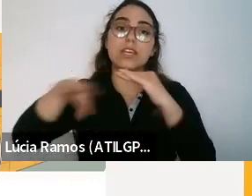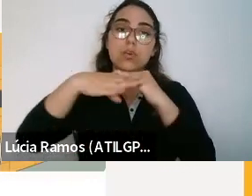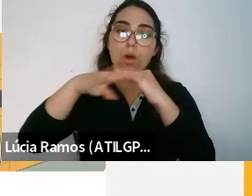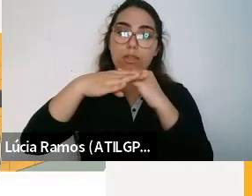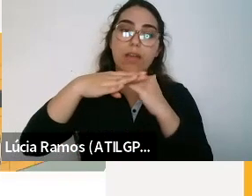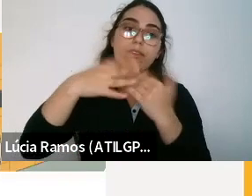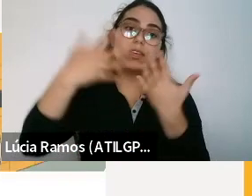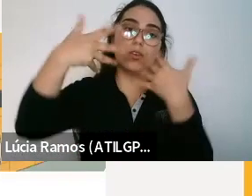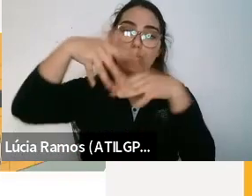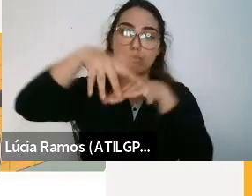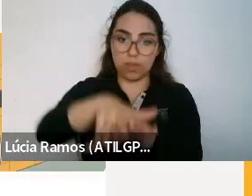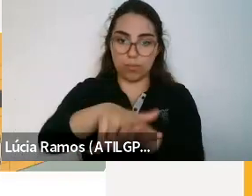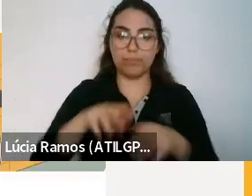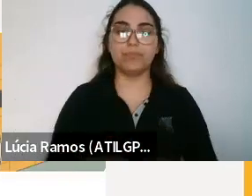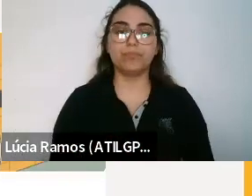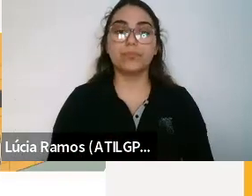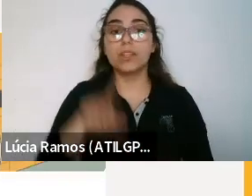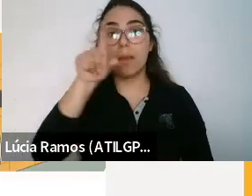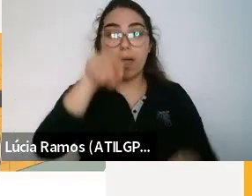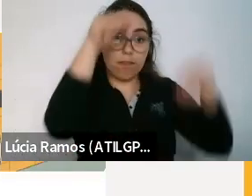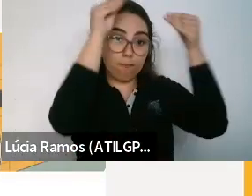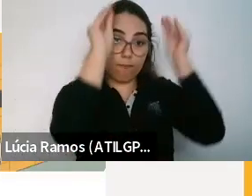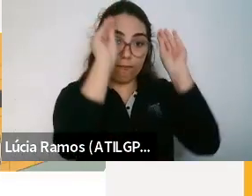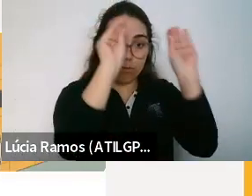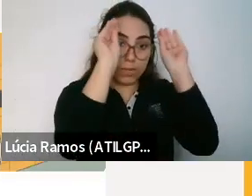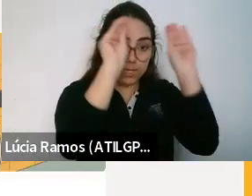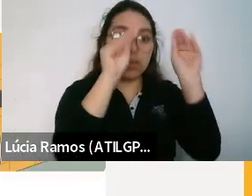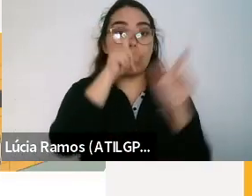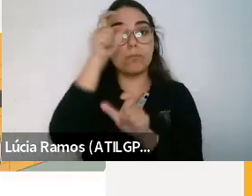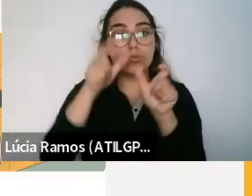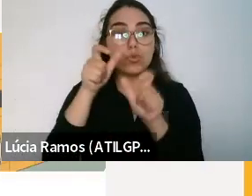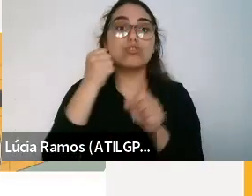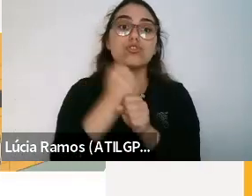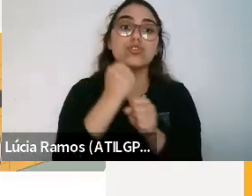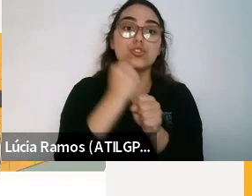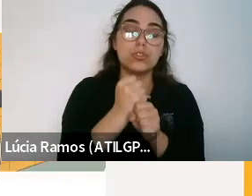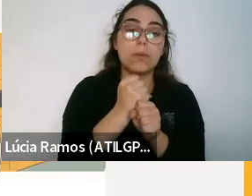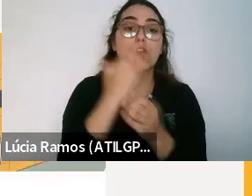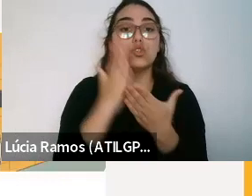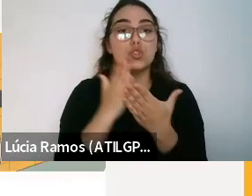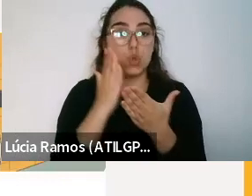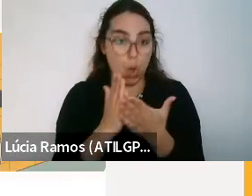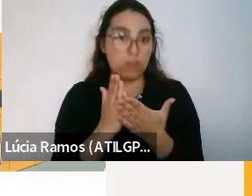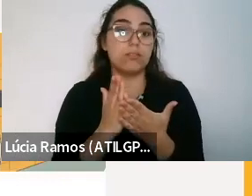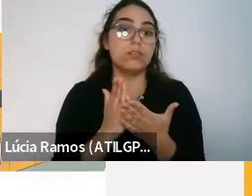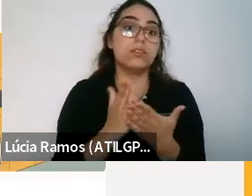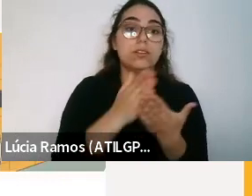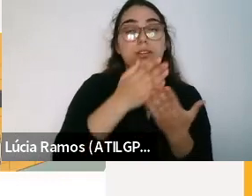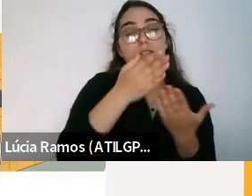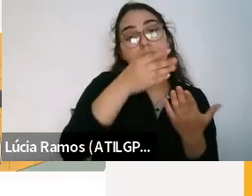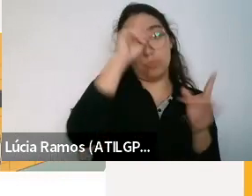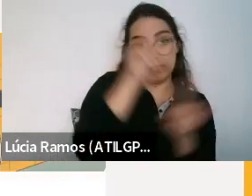as ações de formação dirigidas a pessoal docente e não docente. As sessões de sensibilização dirigidas a alunos